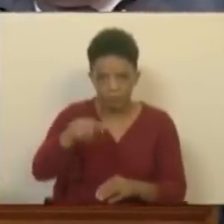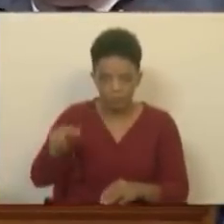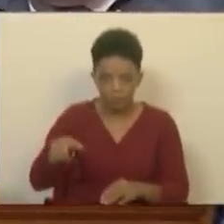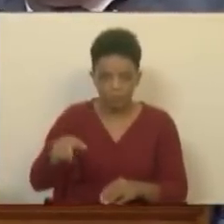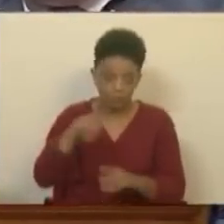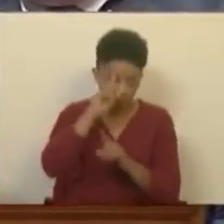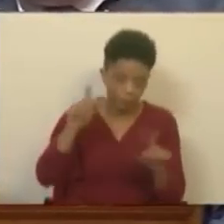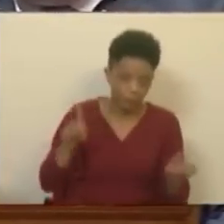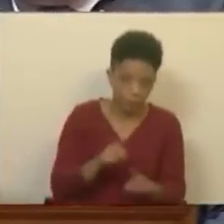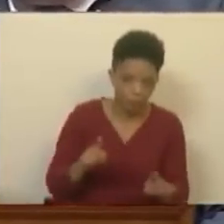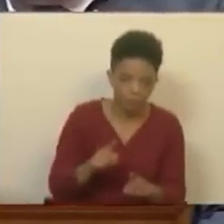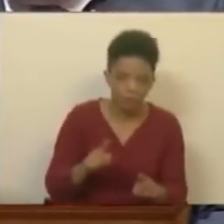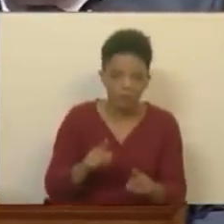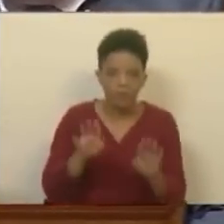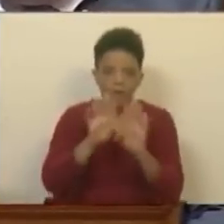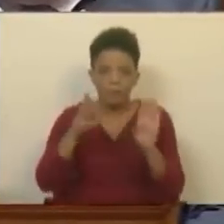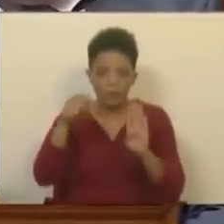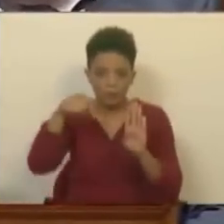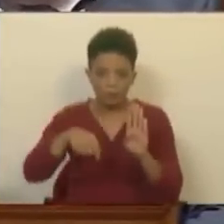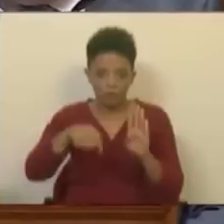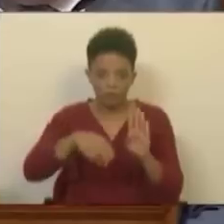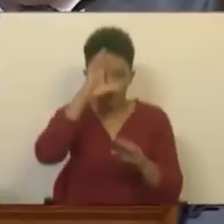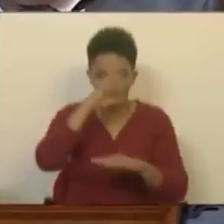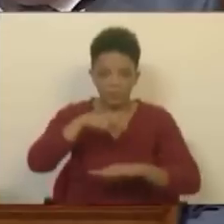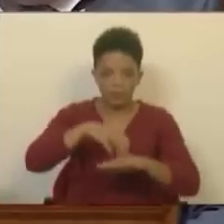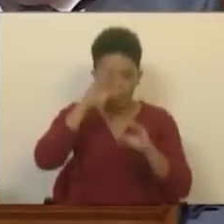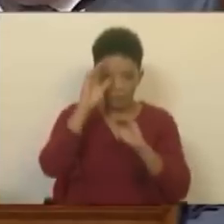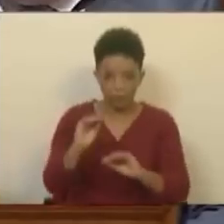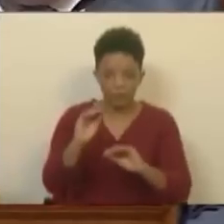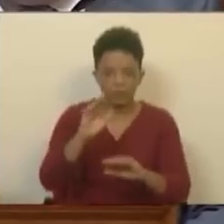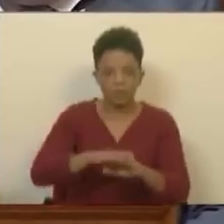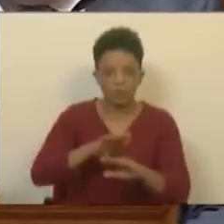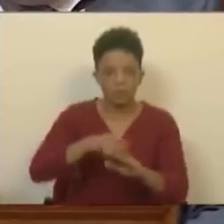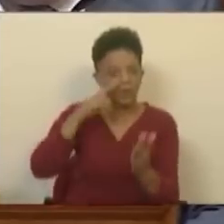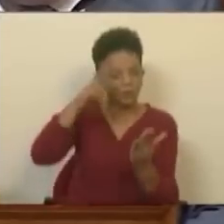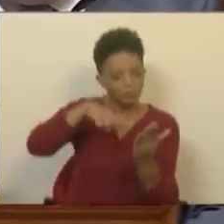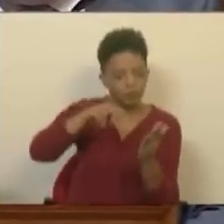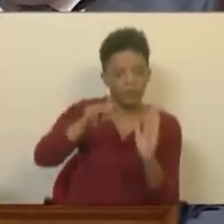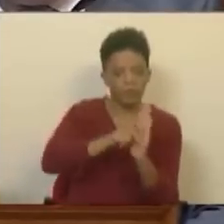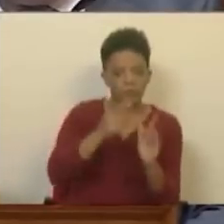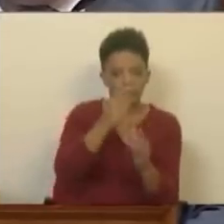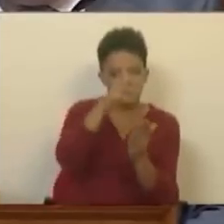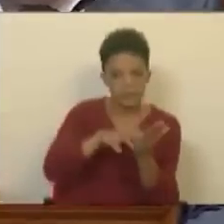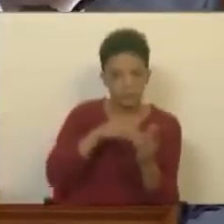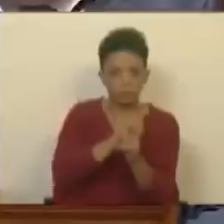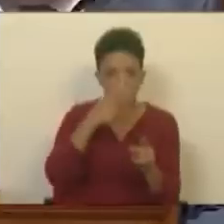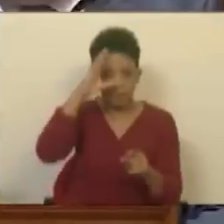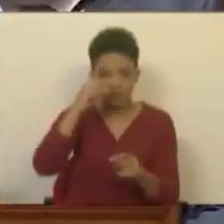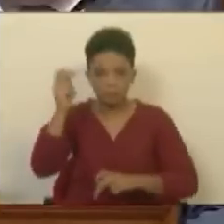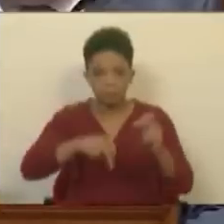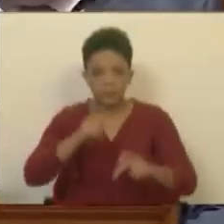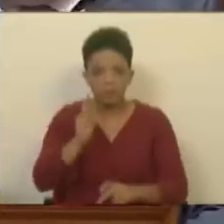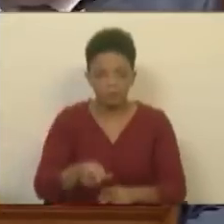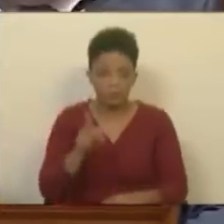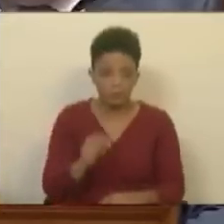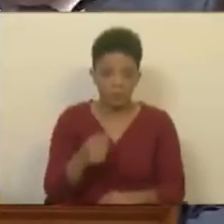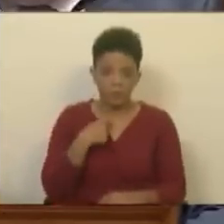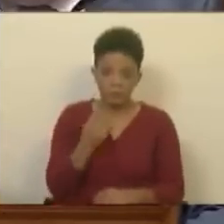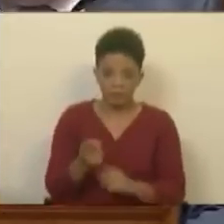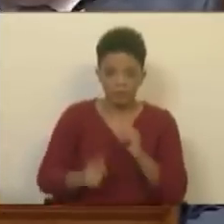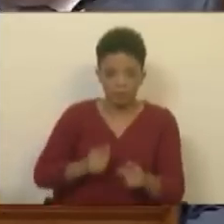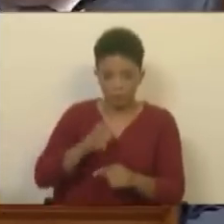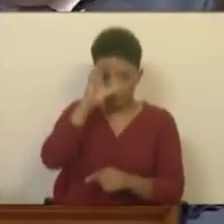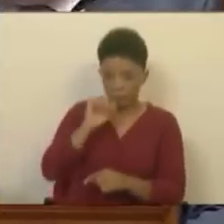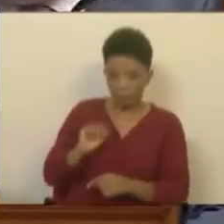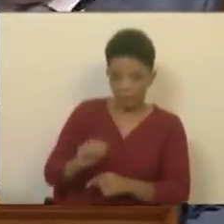os professores que estão à porta hoje mesmo do Ministério da Educação a lerem esse artigo porque eles não sabem o que é que está a passar e que aquilo que eles dizem